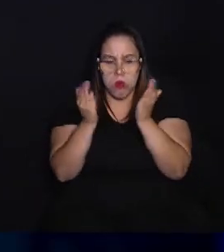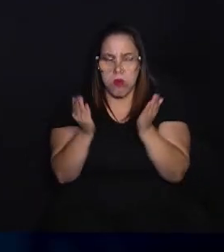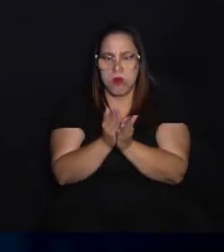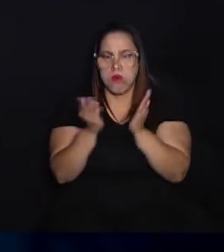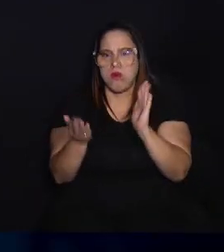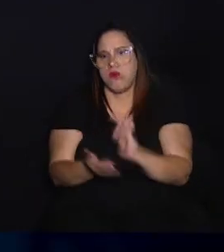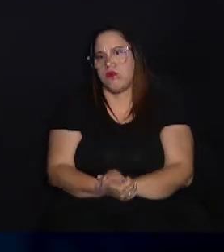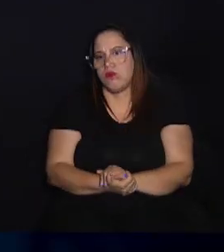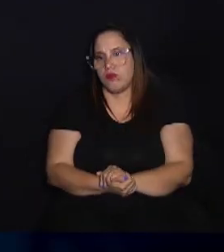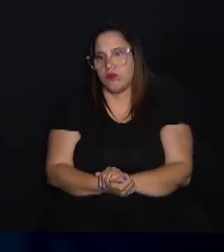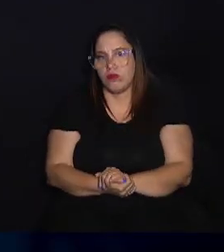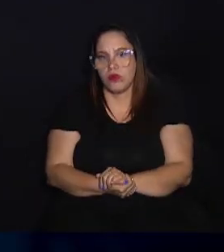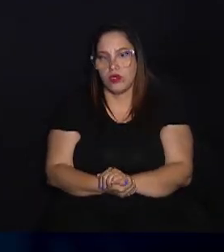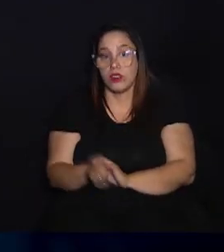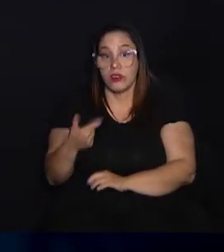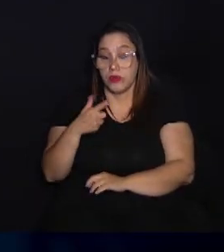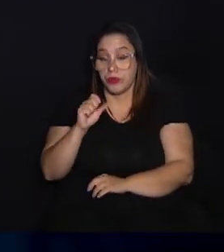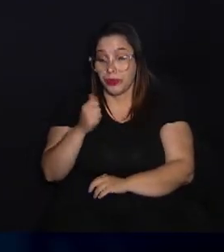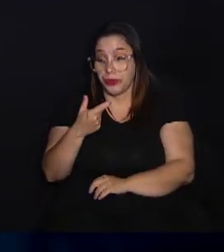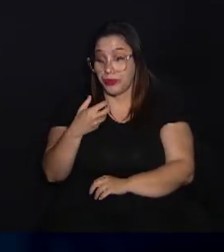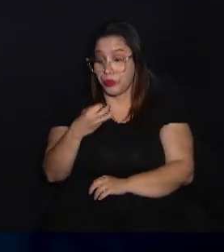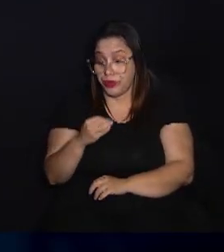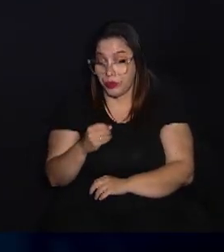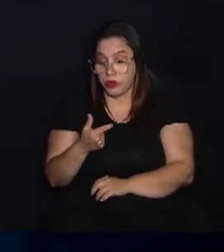Em Campinas, em 2020,